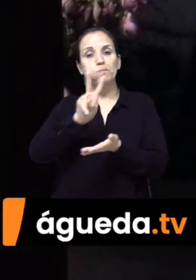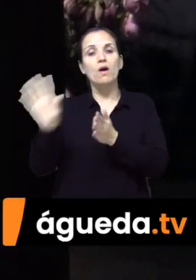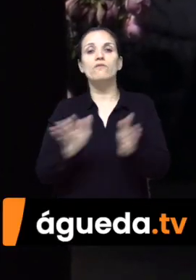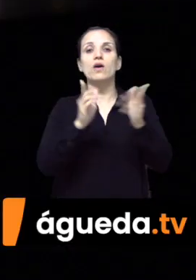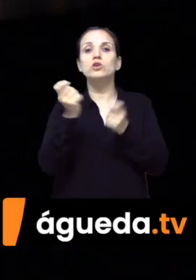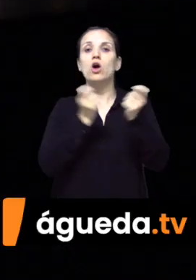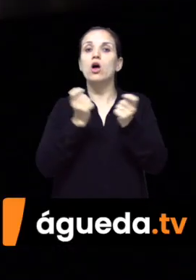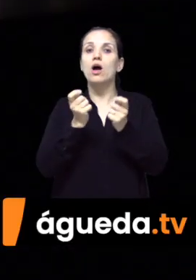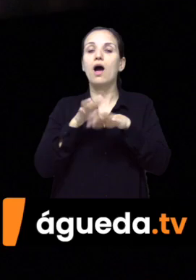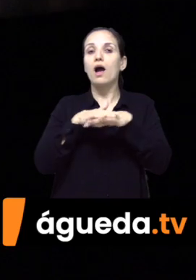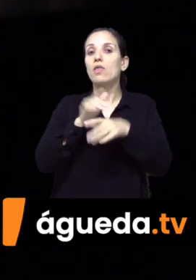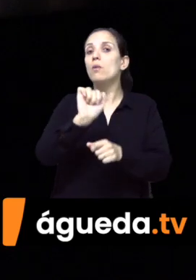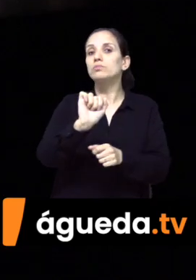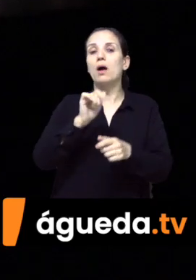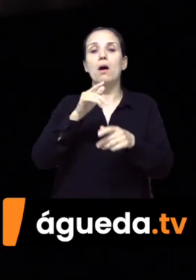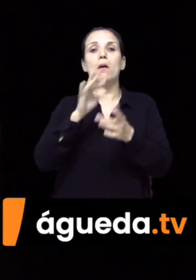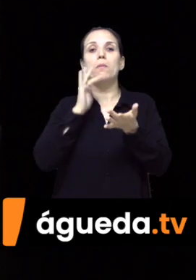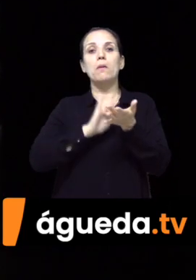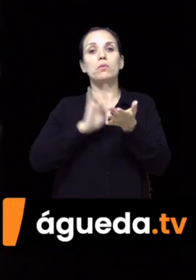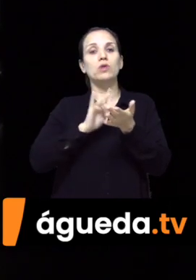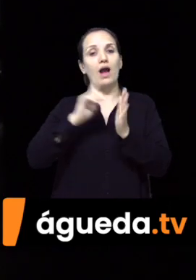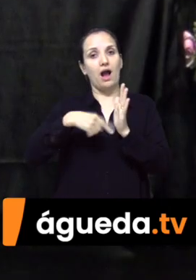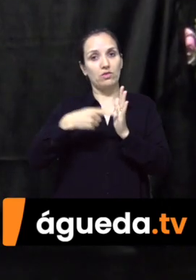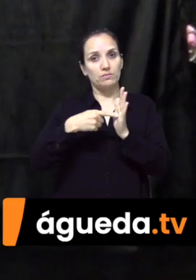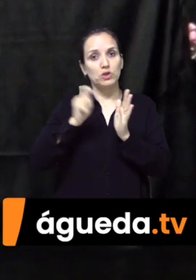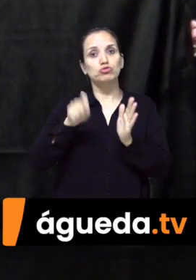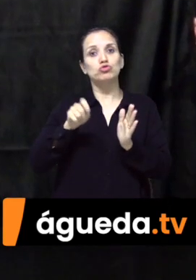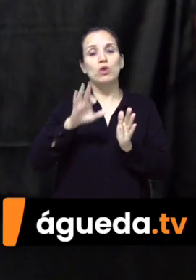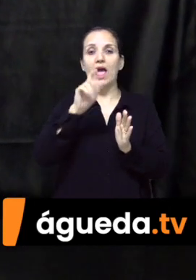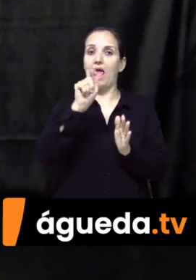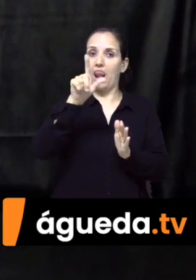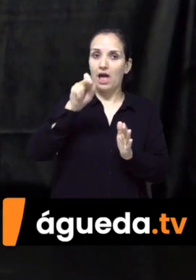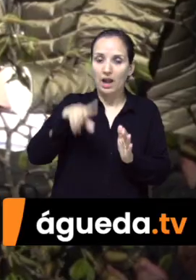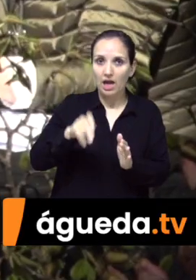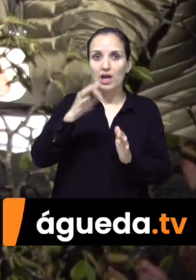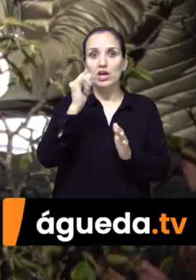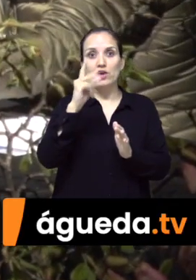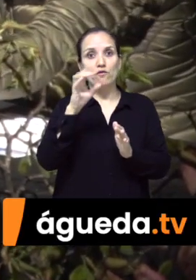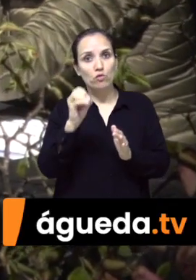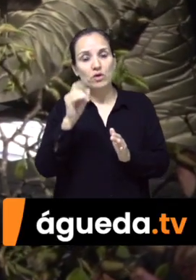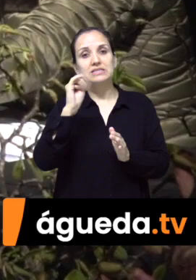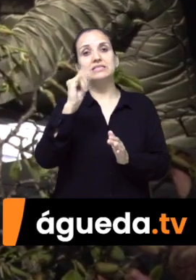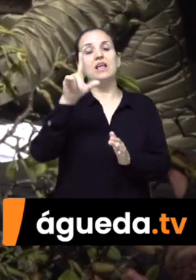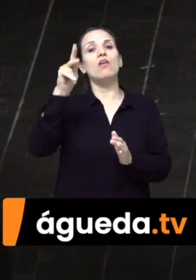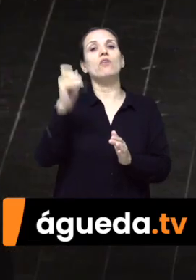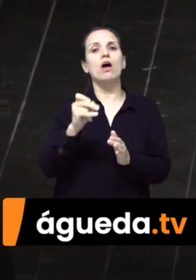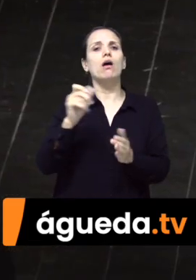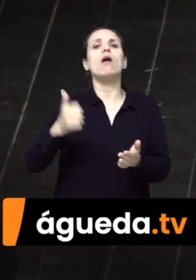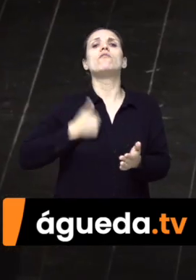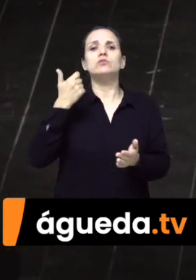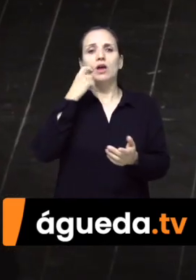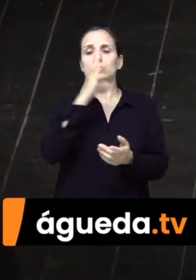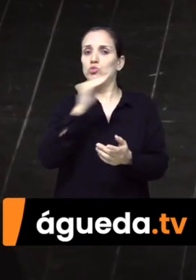foi organizada pela Rede de Bibliotecas de Águeda. O júri do concurso foi constituído por Helena Pires, Ivo Prata e Silvia Marques. E os